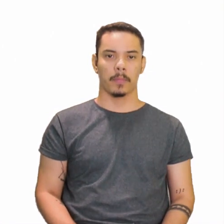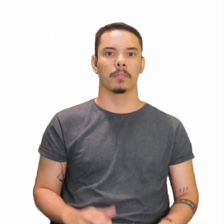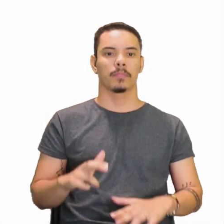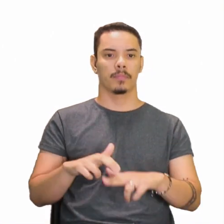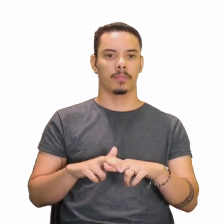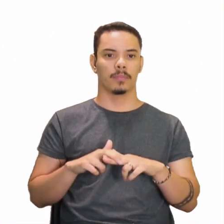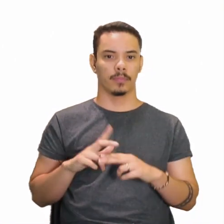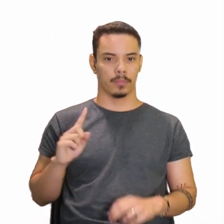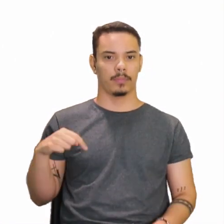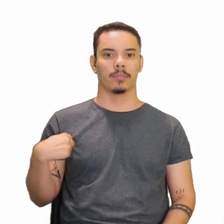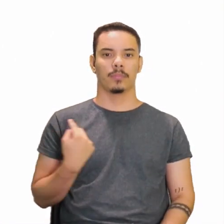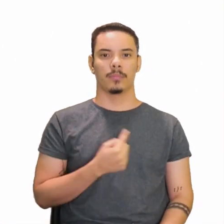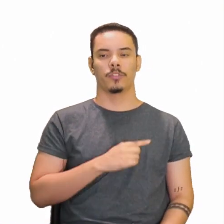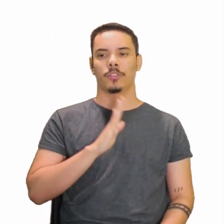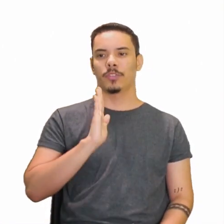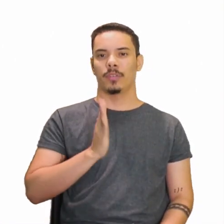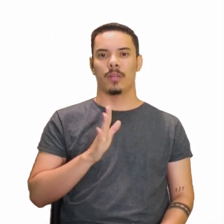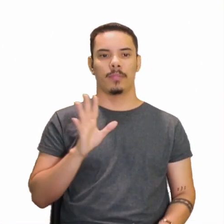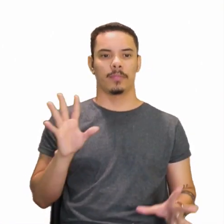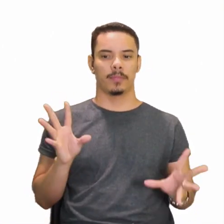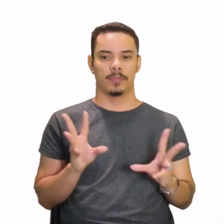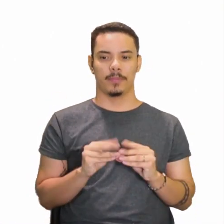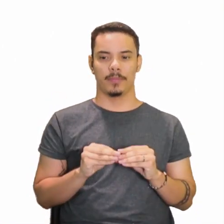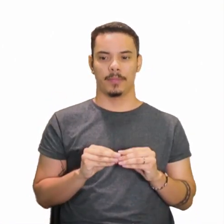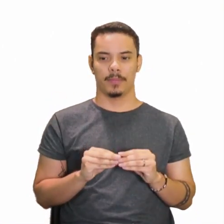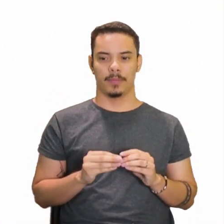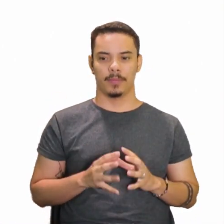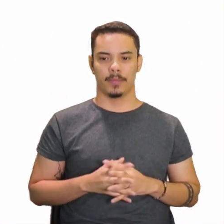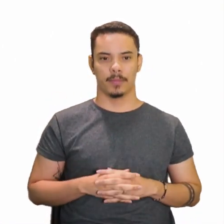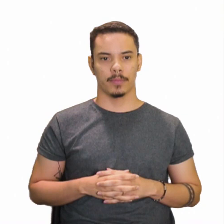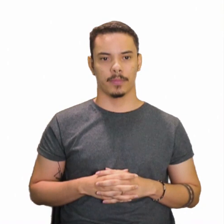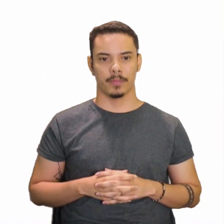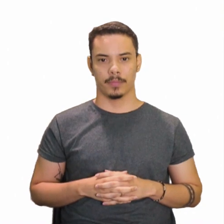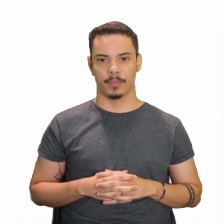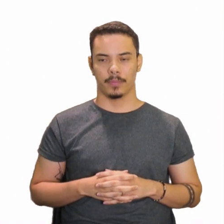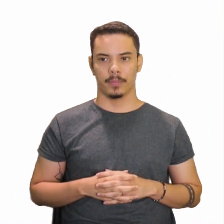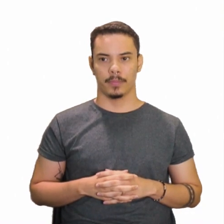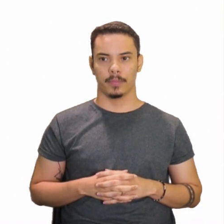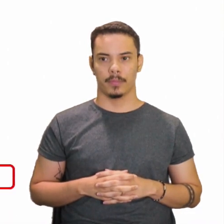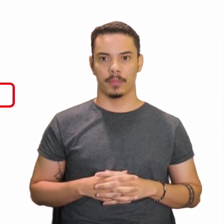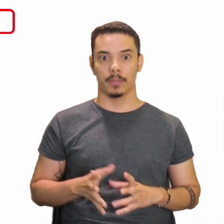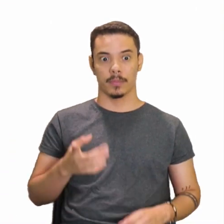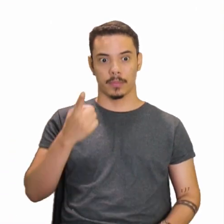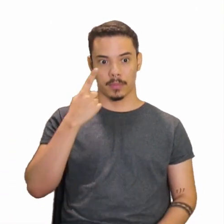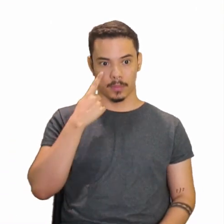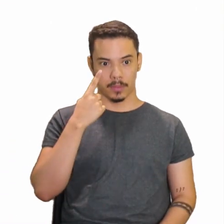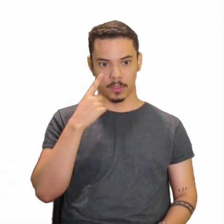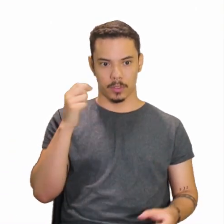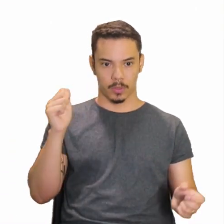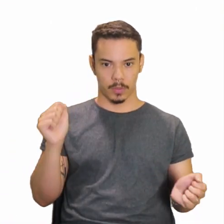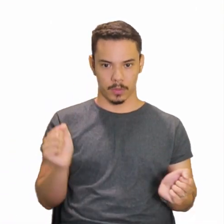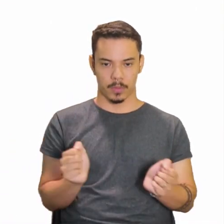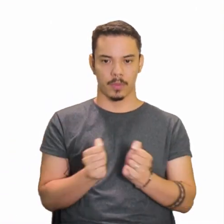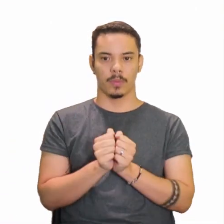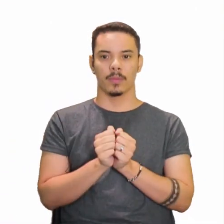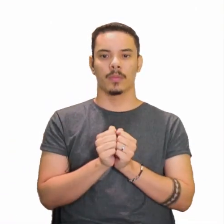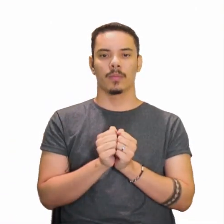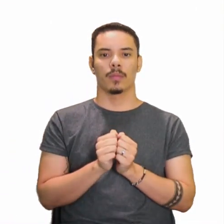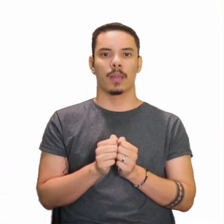nosso amadinho já sabe qual é a resposta. Vamos lá, então, vamos gabaritar juntos? Libera,